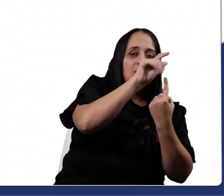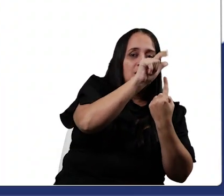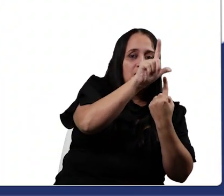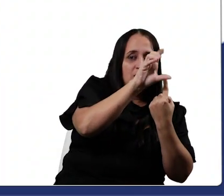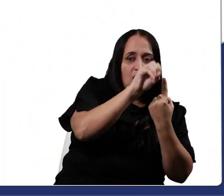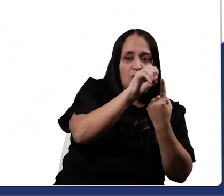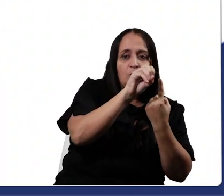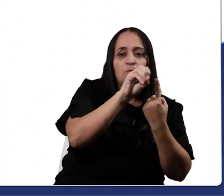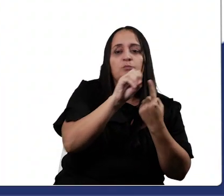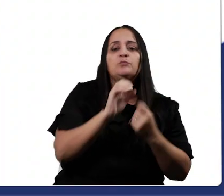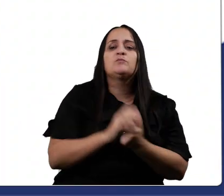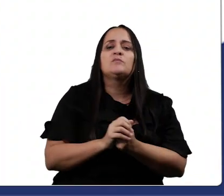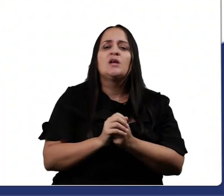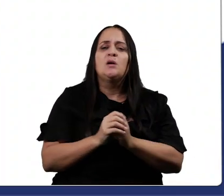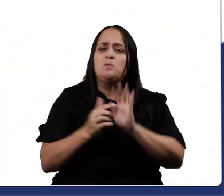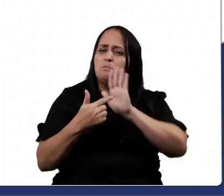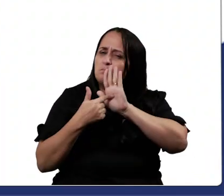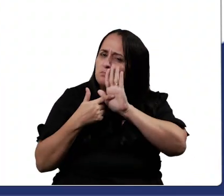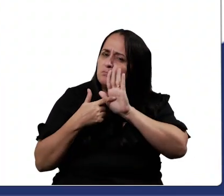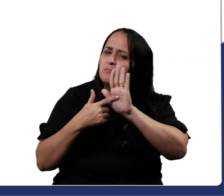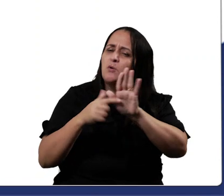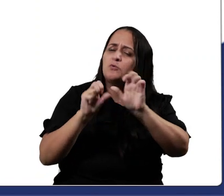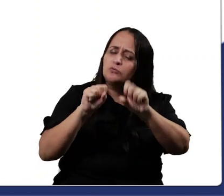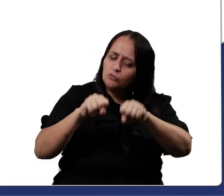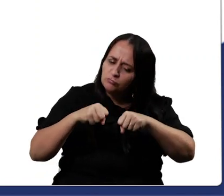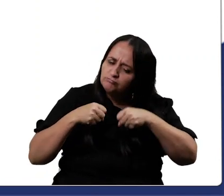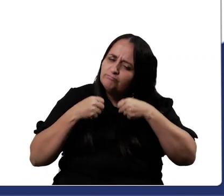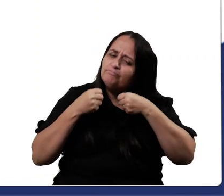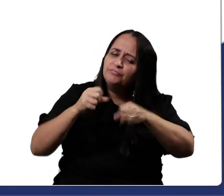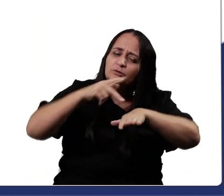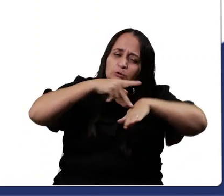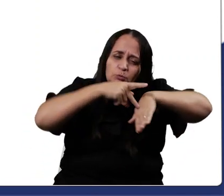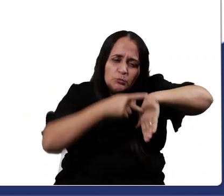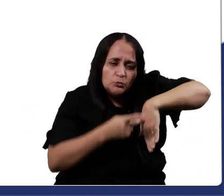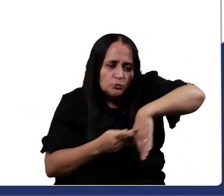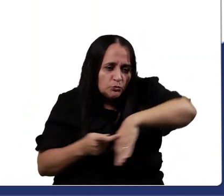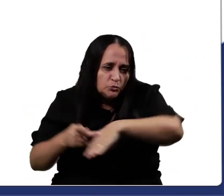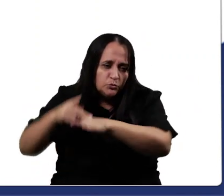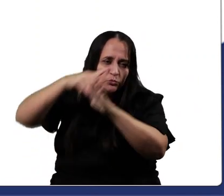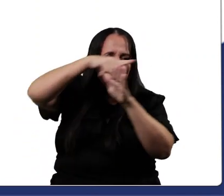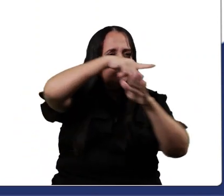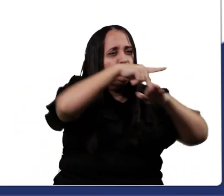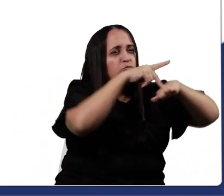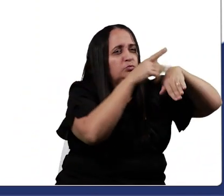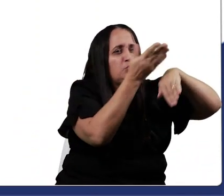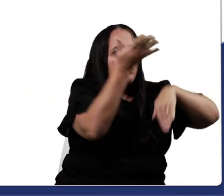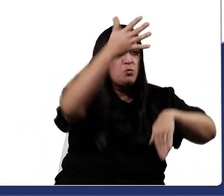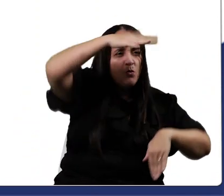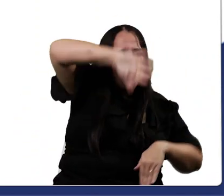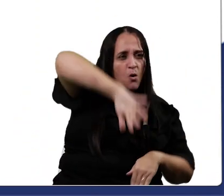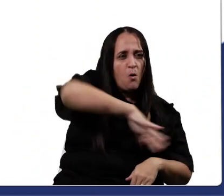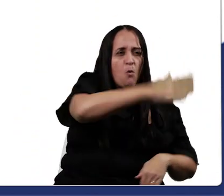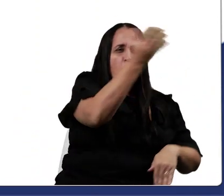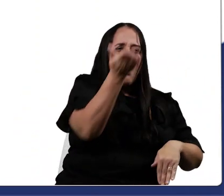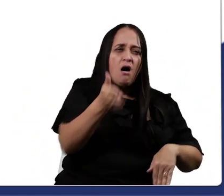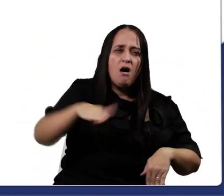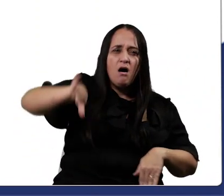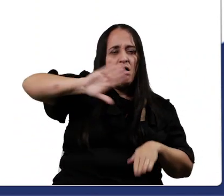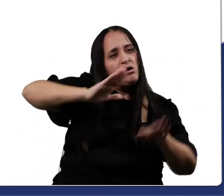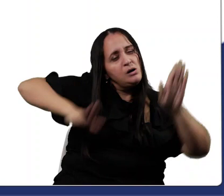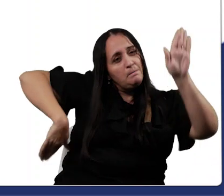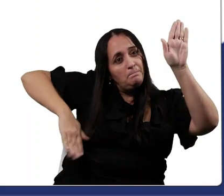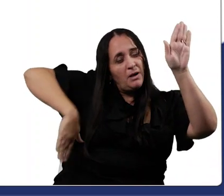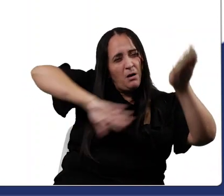campeão, mostrou consistência na sua linha, com manobras aéreas e muita